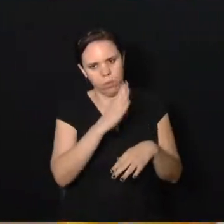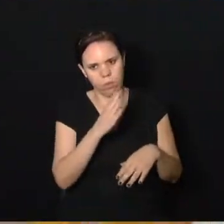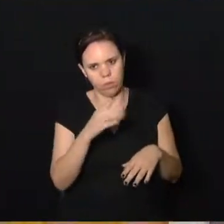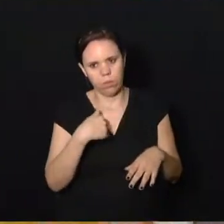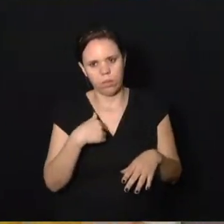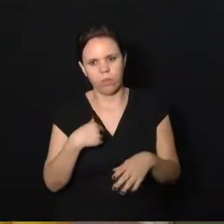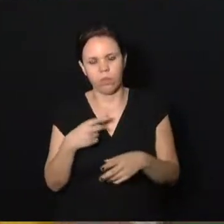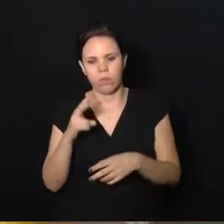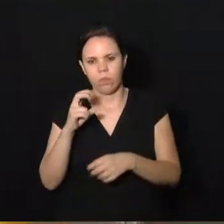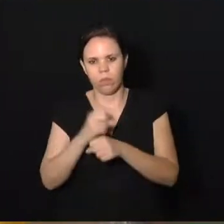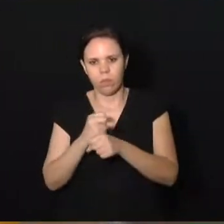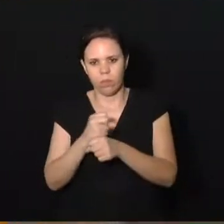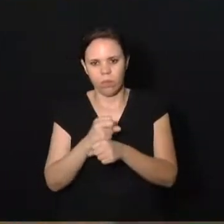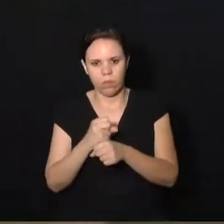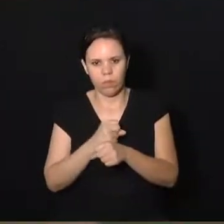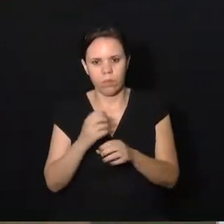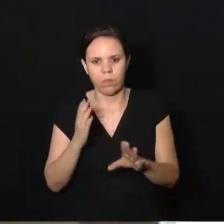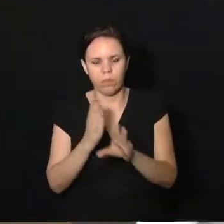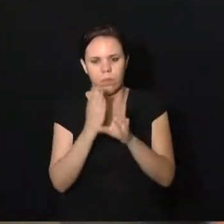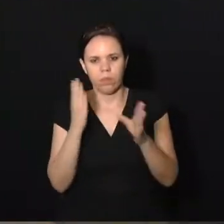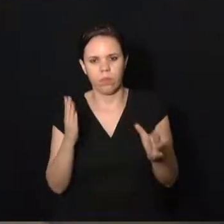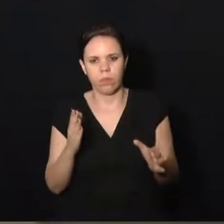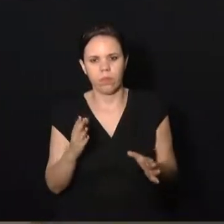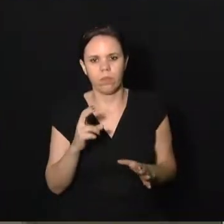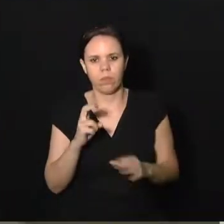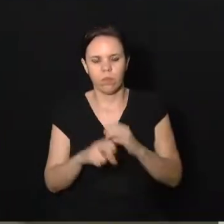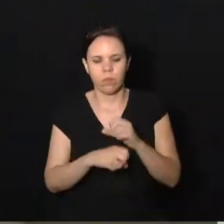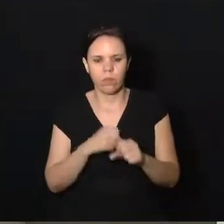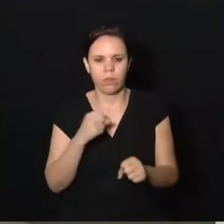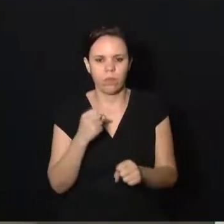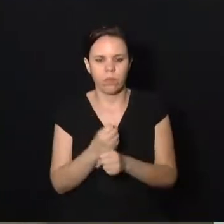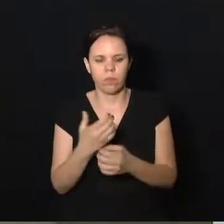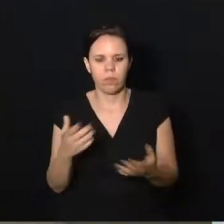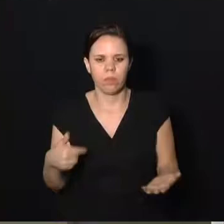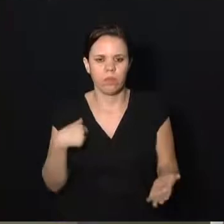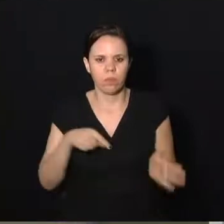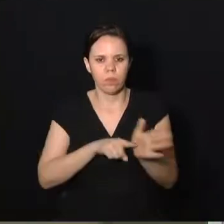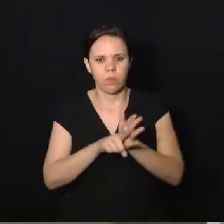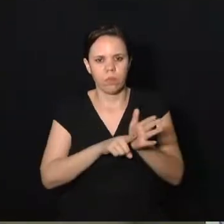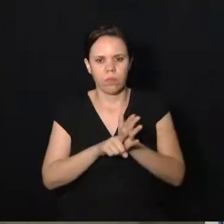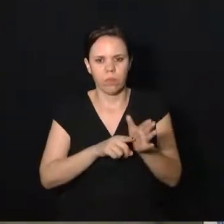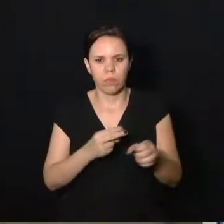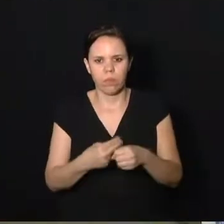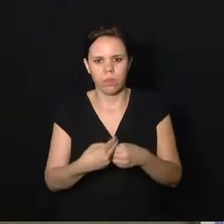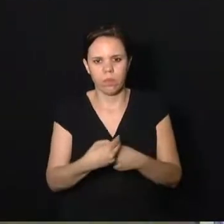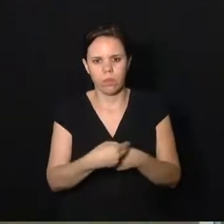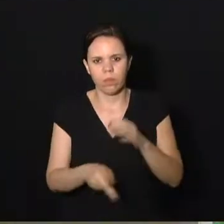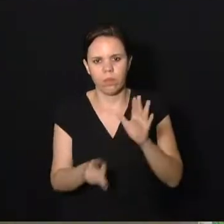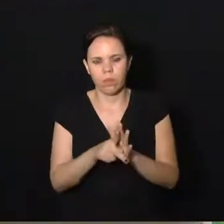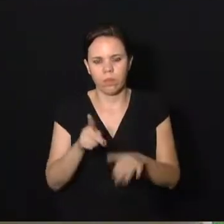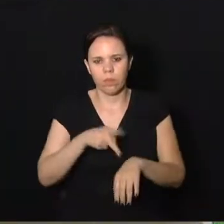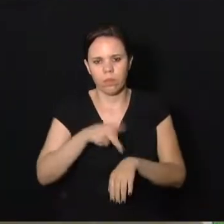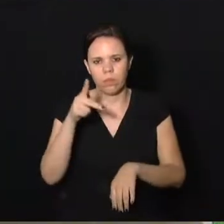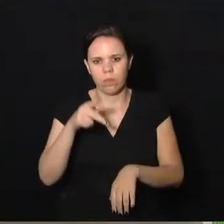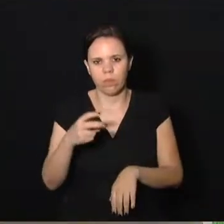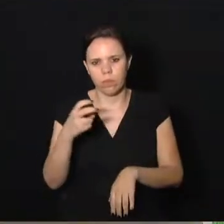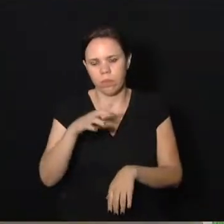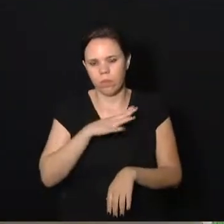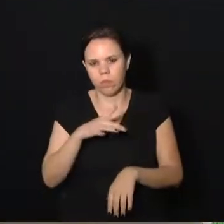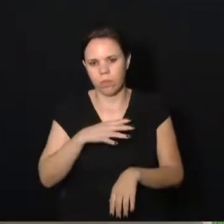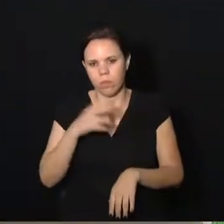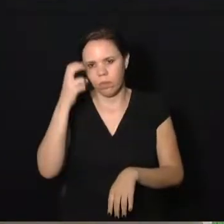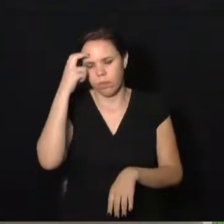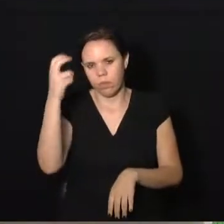de cidades inteligentes, eu me apaixonei e virei pesquisadora da Unicamp. Então, hoje, eu sou especialista em cidades inteligentes, em estudar